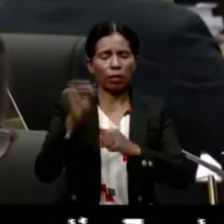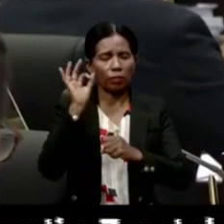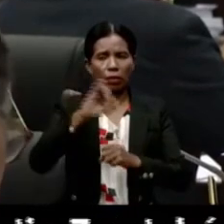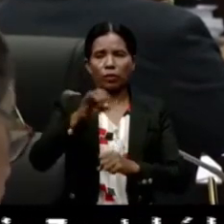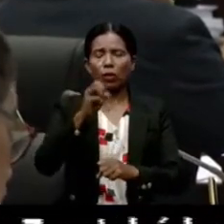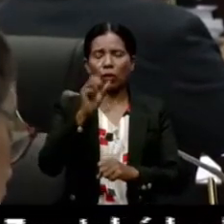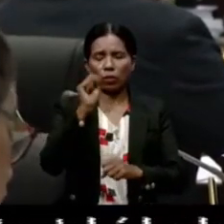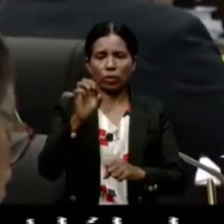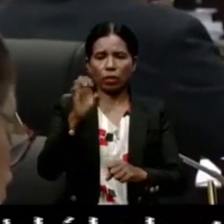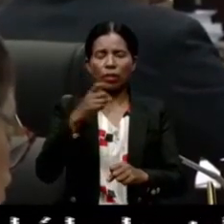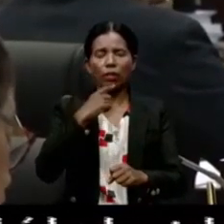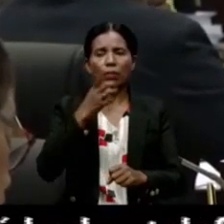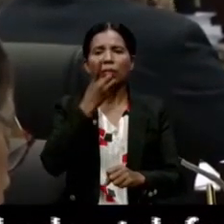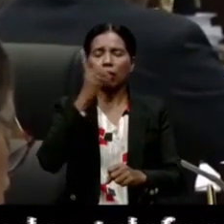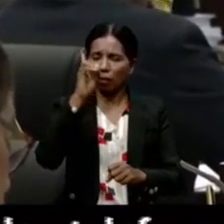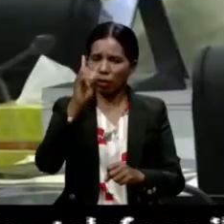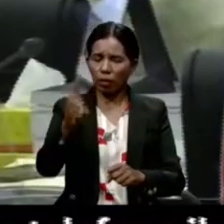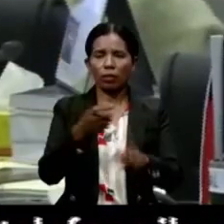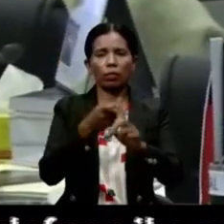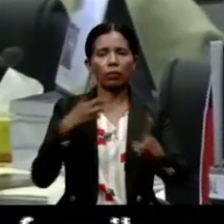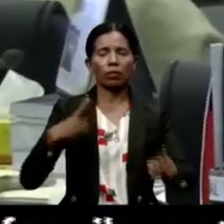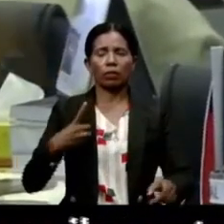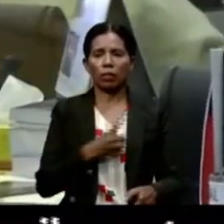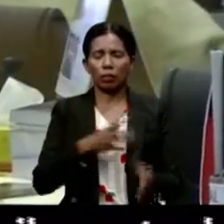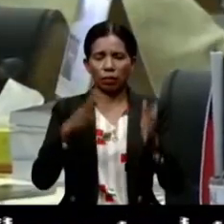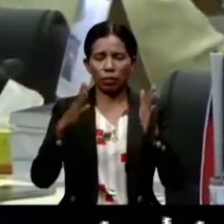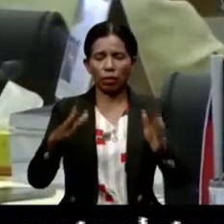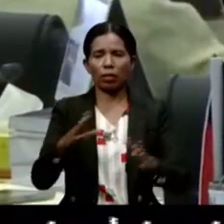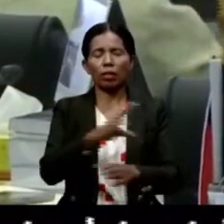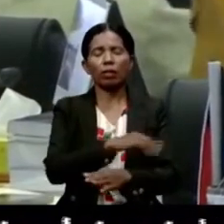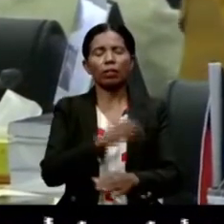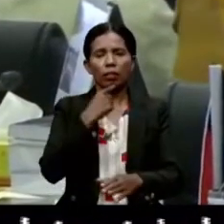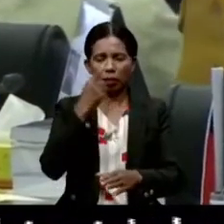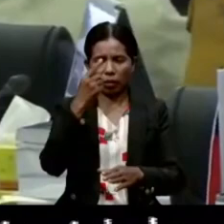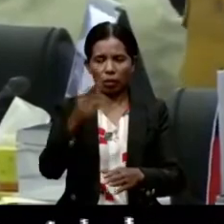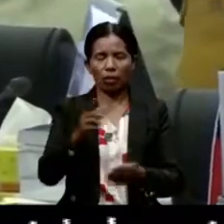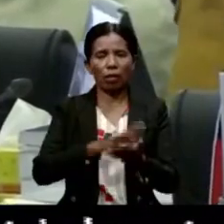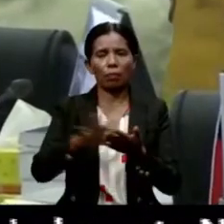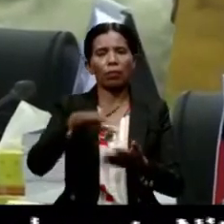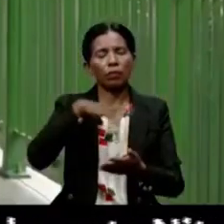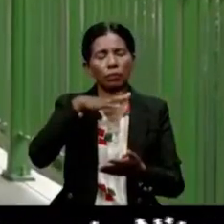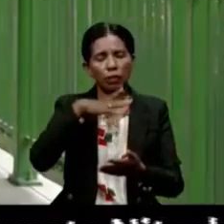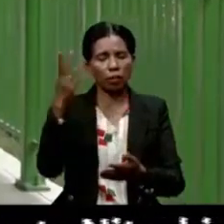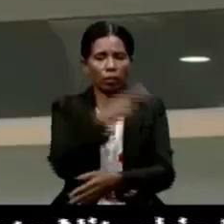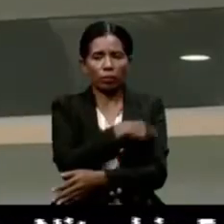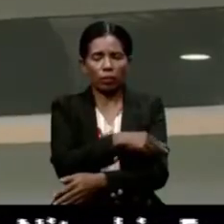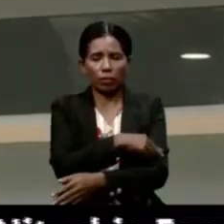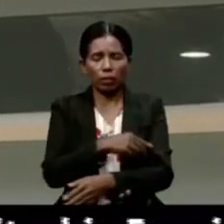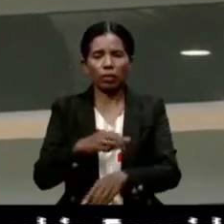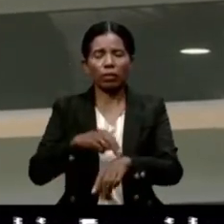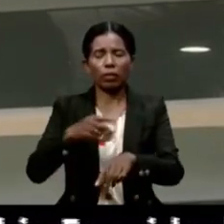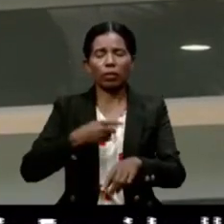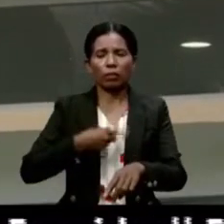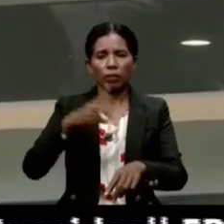Cruz lamenta ho declaração husi deputada Gurumali nebe hateten hamos fo er i hospital nacional gir Valadares